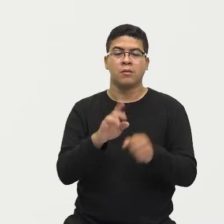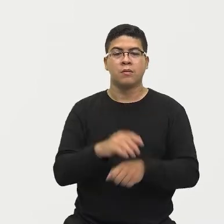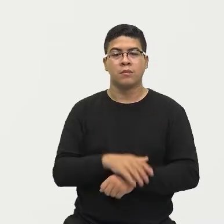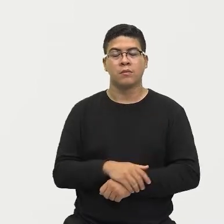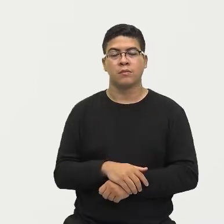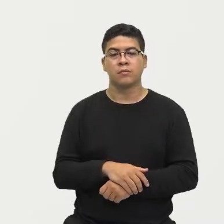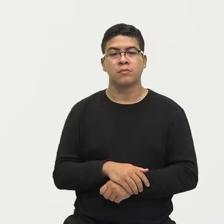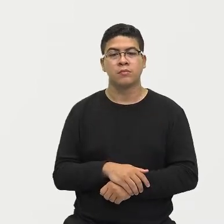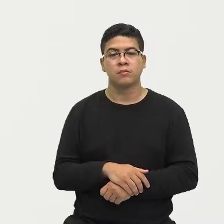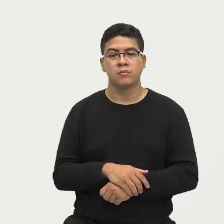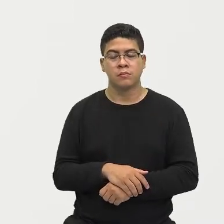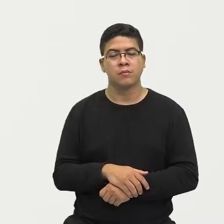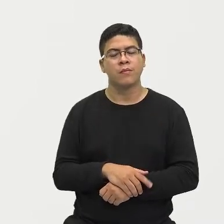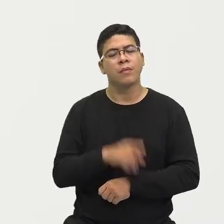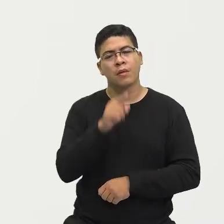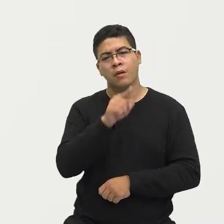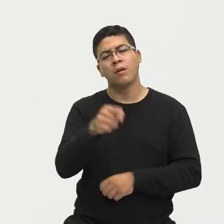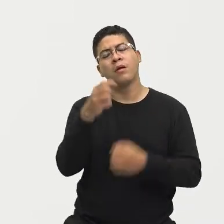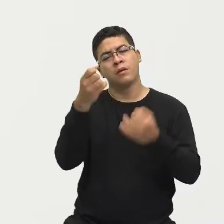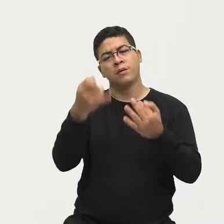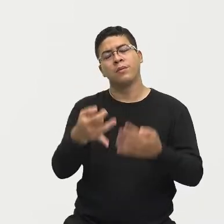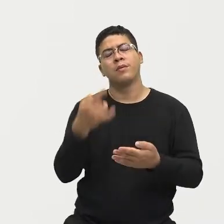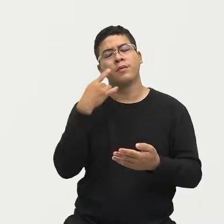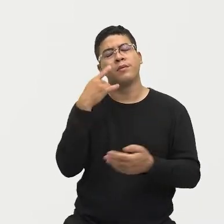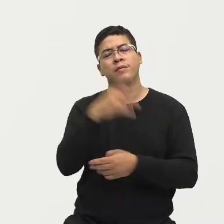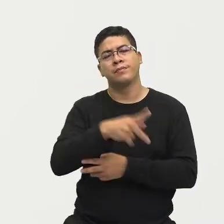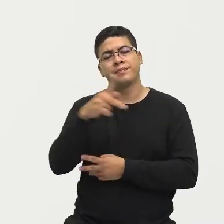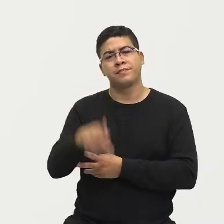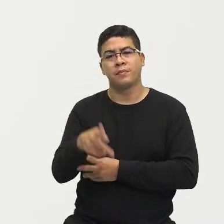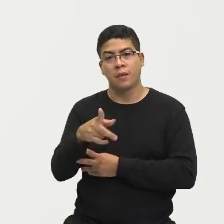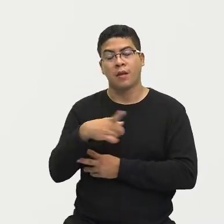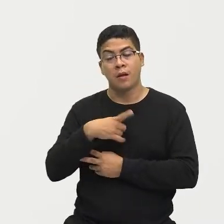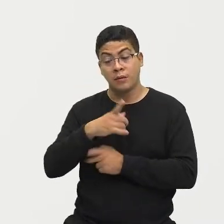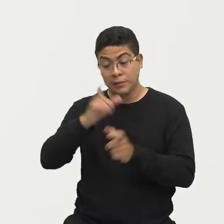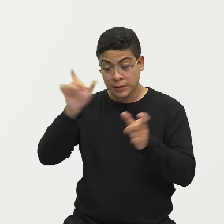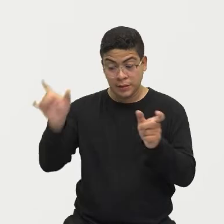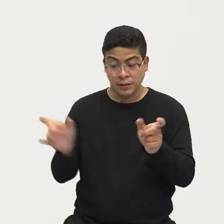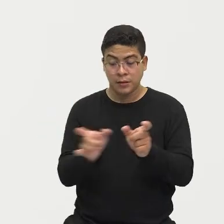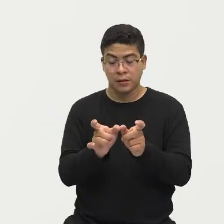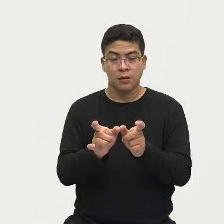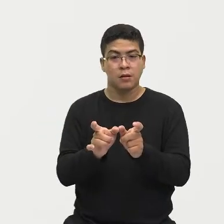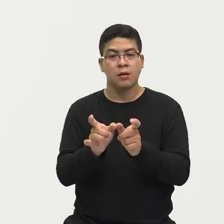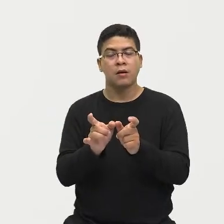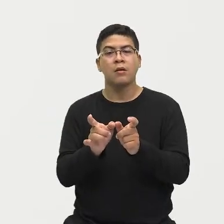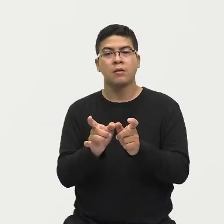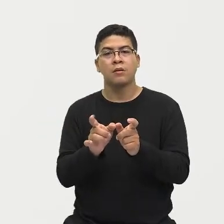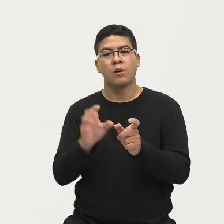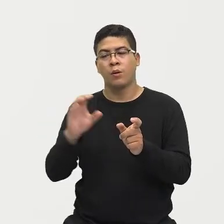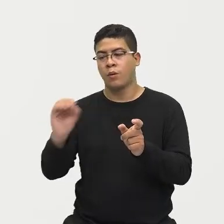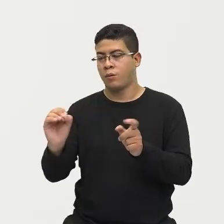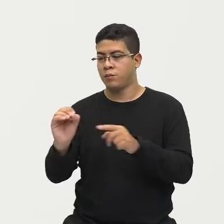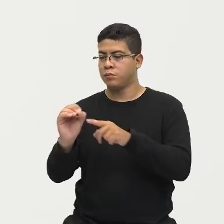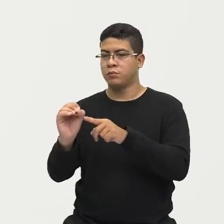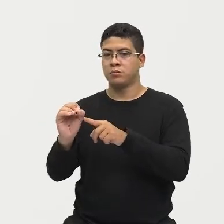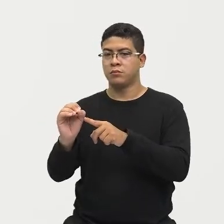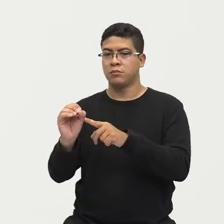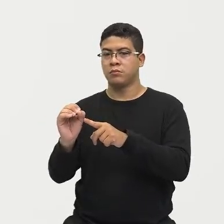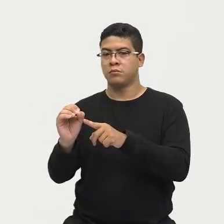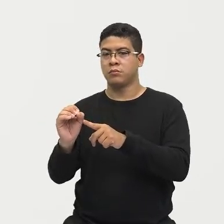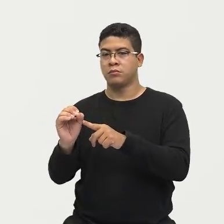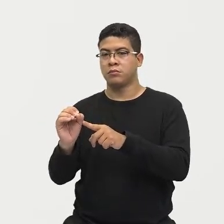existe. Professor, o senhor falou que ele vem acompanhado, ele pode vir acompanhado com o artigo. Está aqui o artigo,